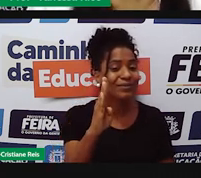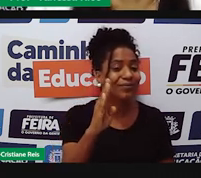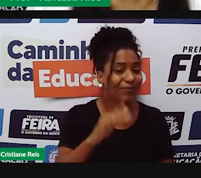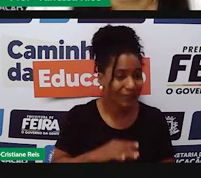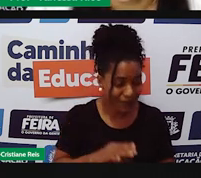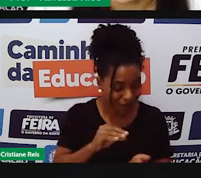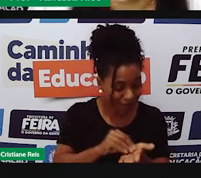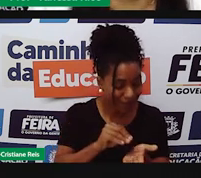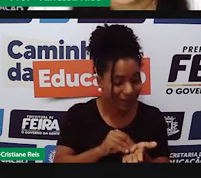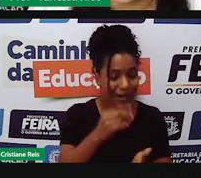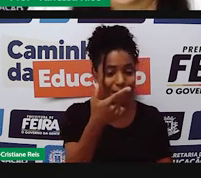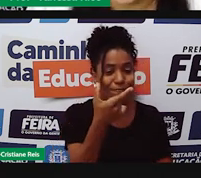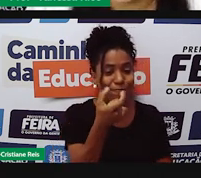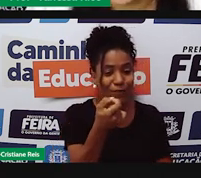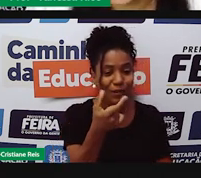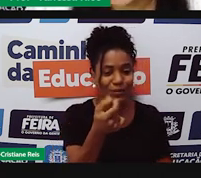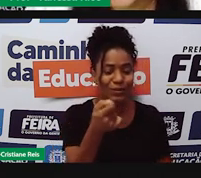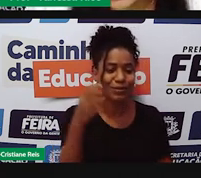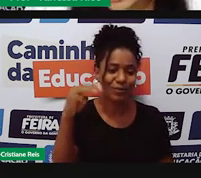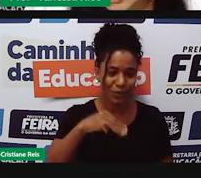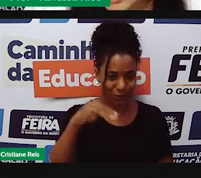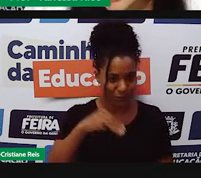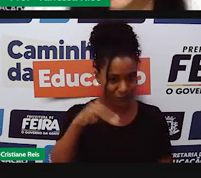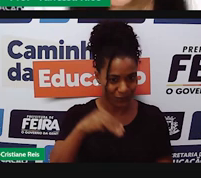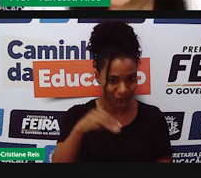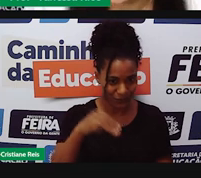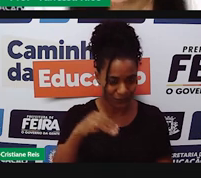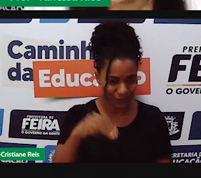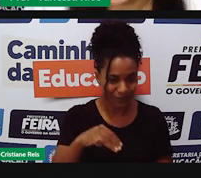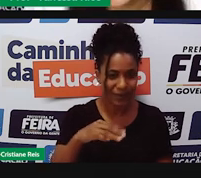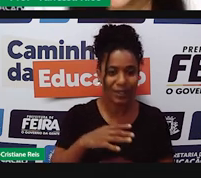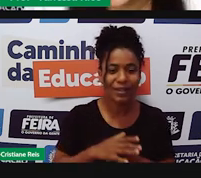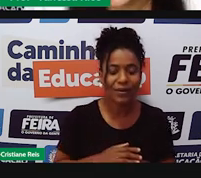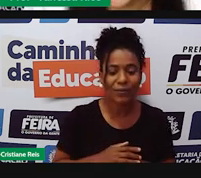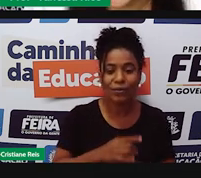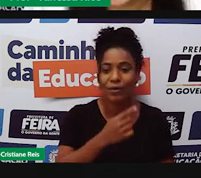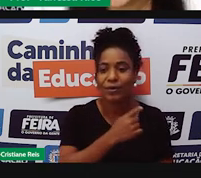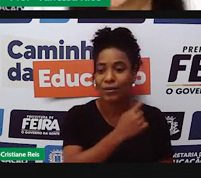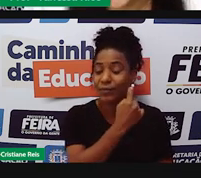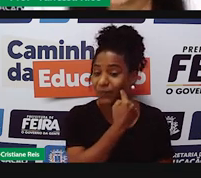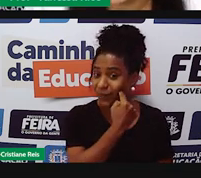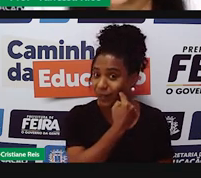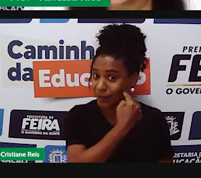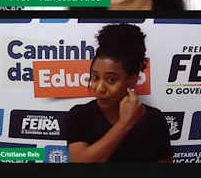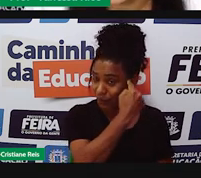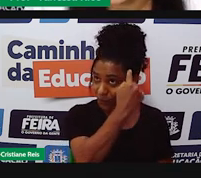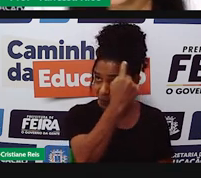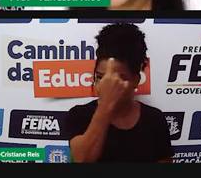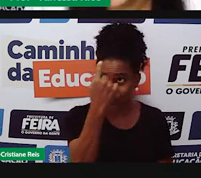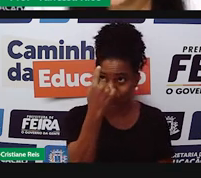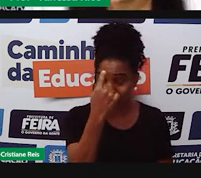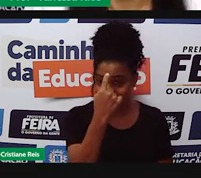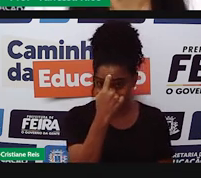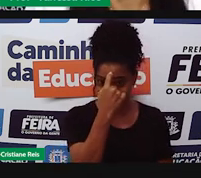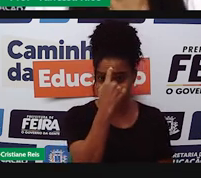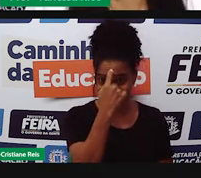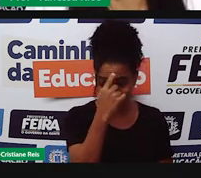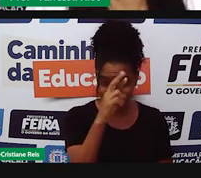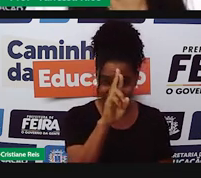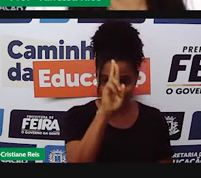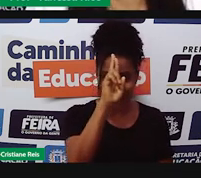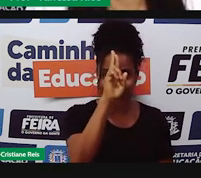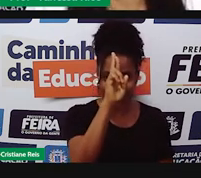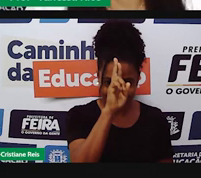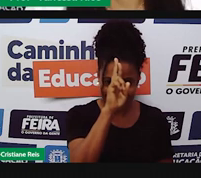20 minutos. Então, daqui a 20 minutos, esse ponteiro aqui, ó, vai estar apontado para o 12 e o